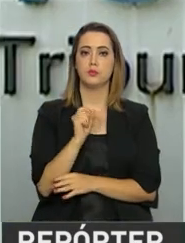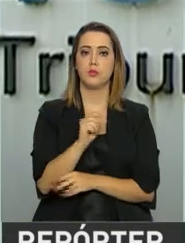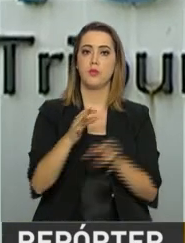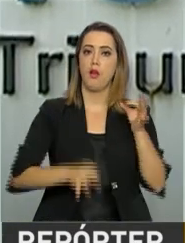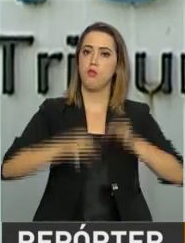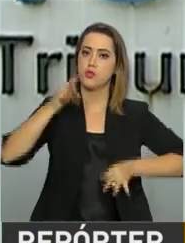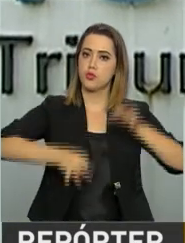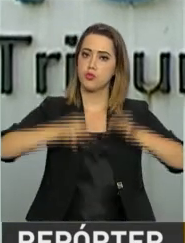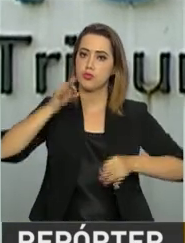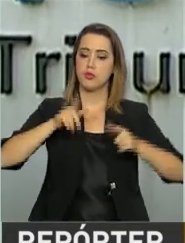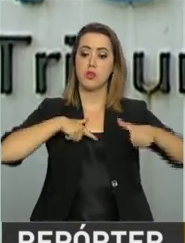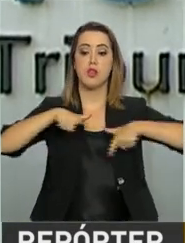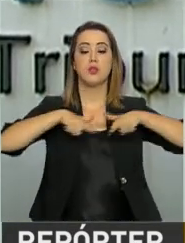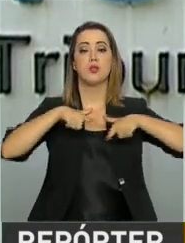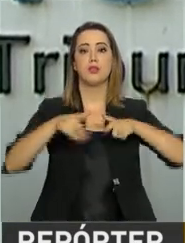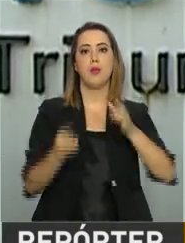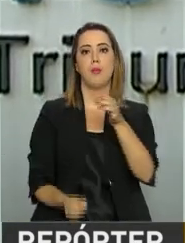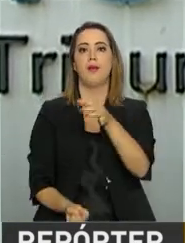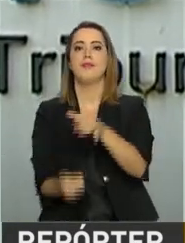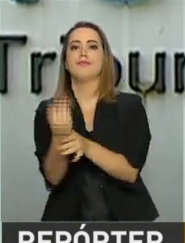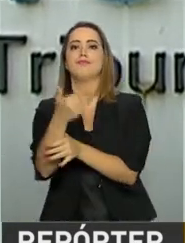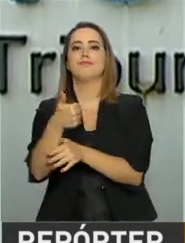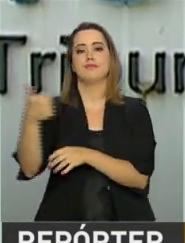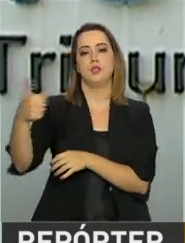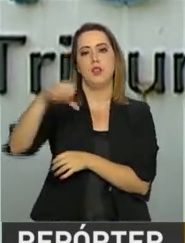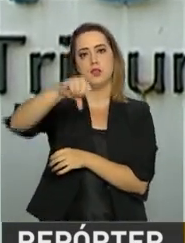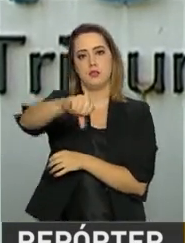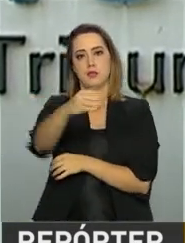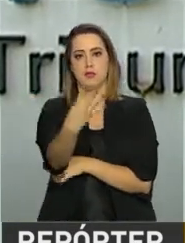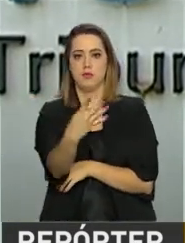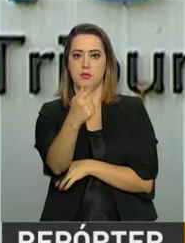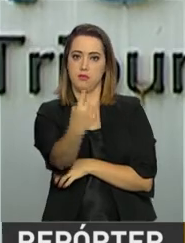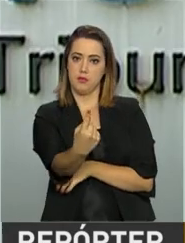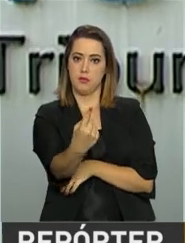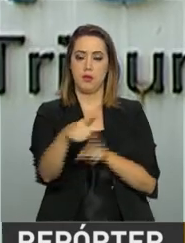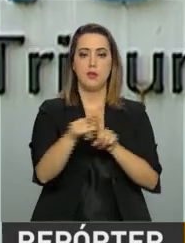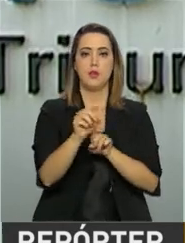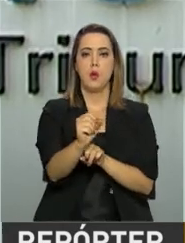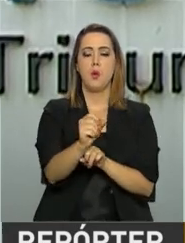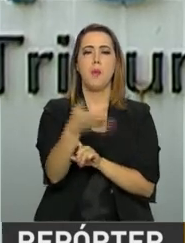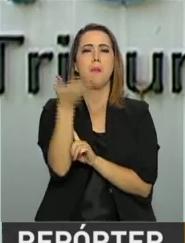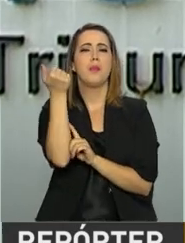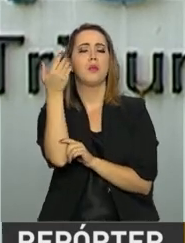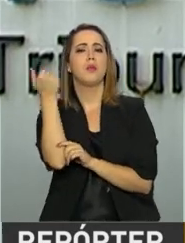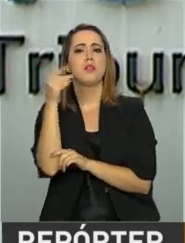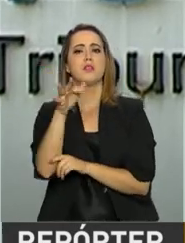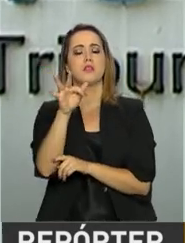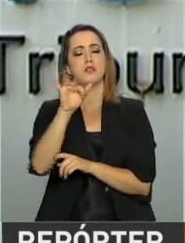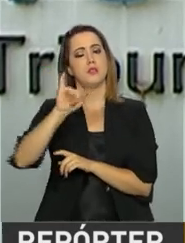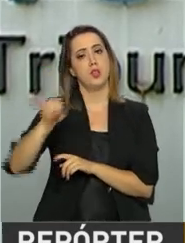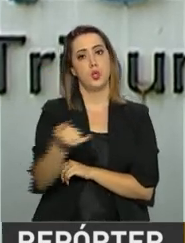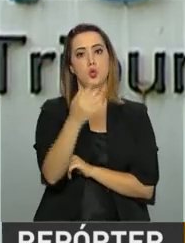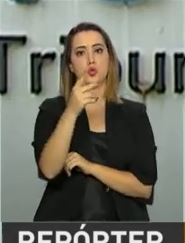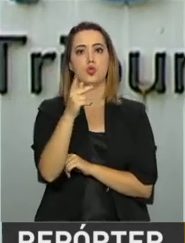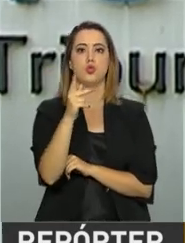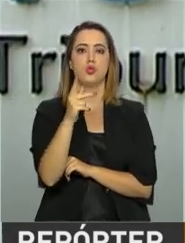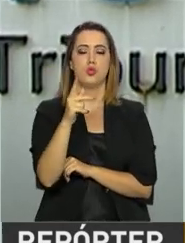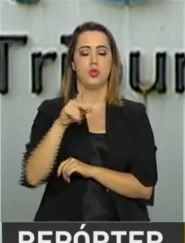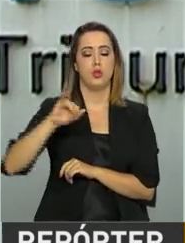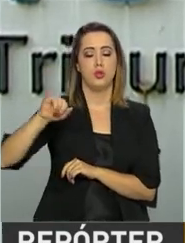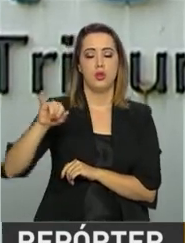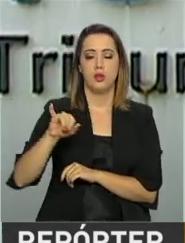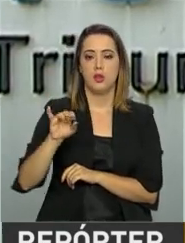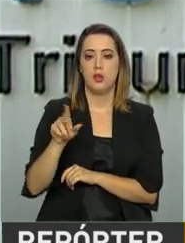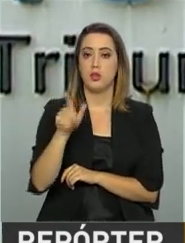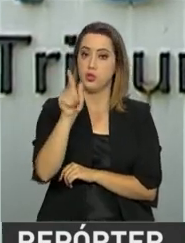do trabalho foi criado em 1941 pelo ex presidente getúlio vargas e o tst cinco anos